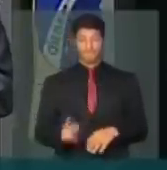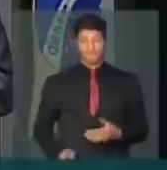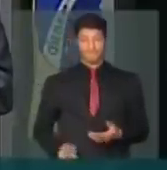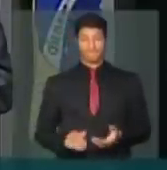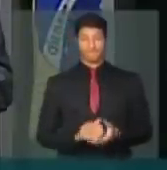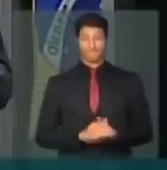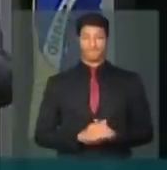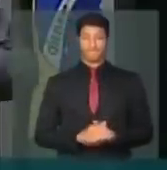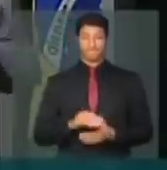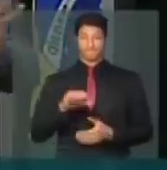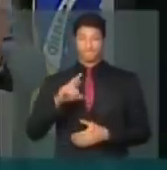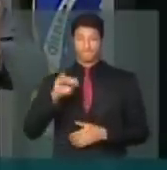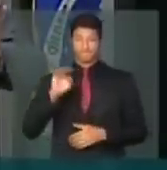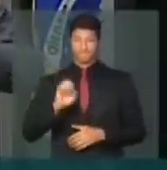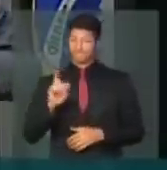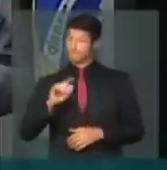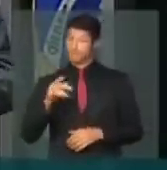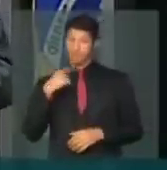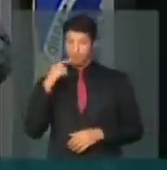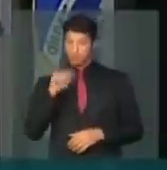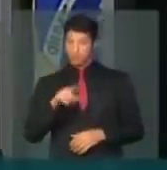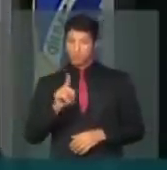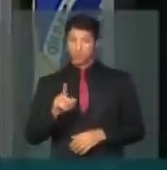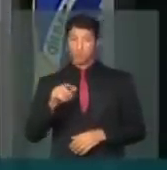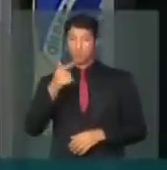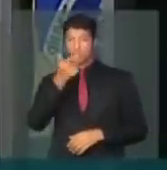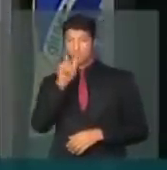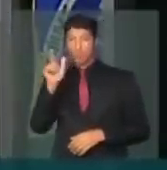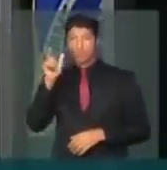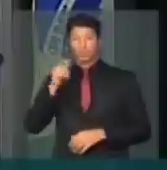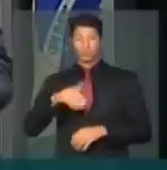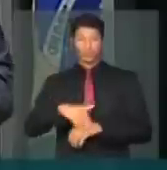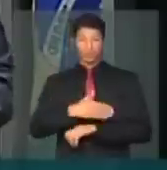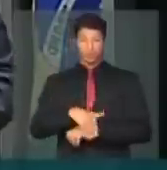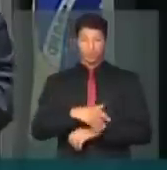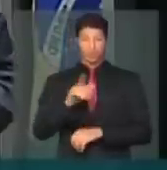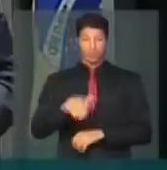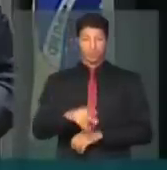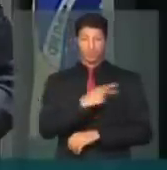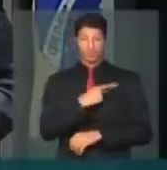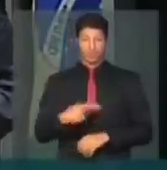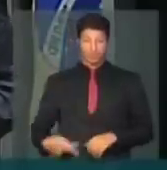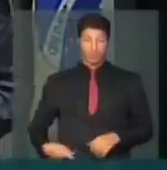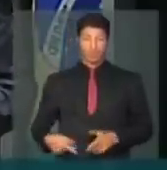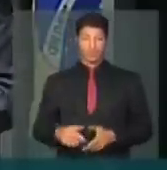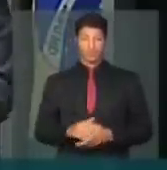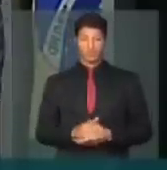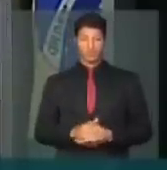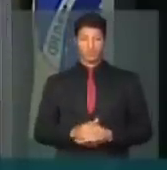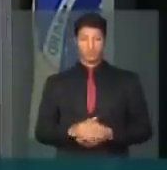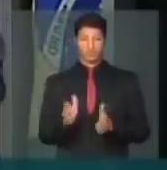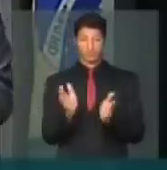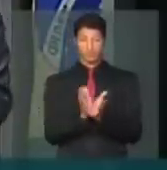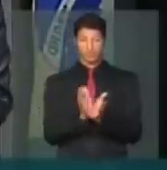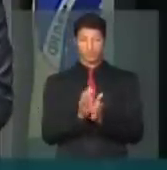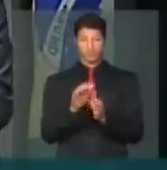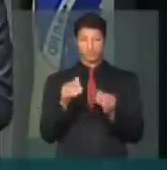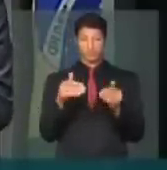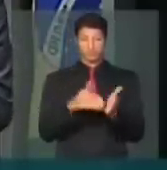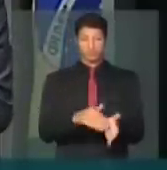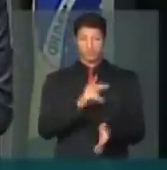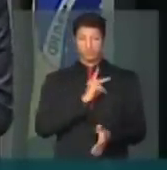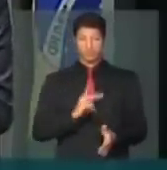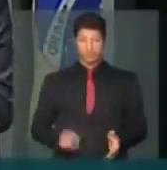presidencialismo. A crise não é do parlamento, é do outro lado da rua, é do presidente da república, do modelo engessado